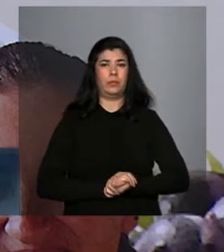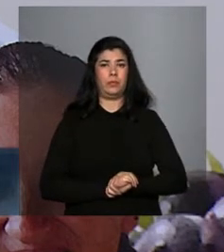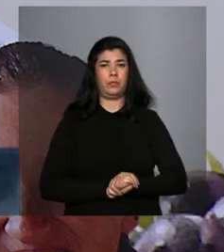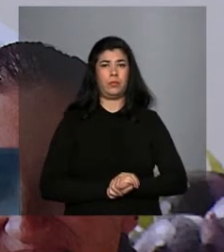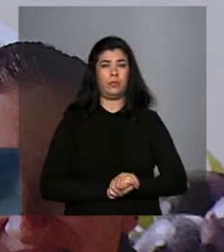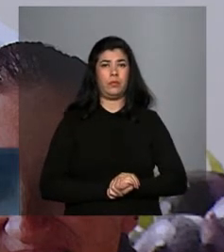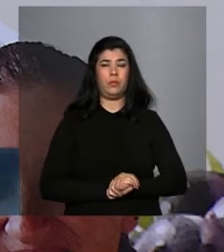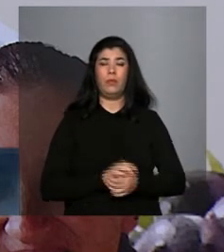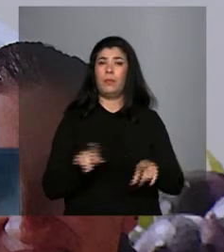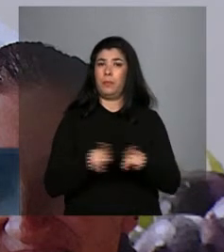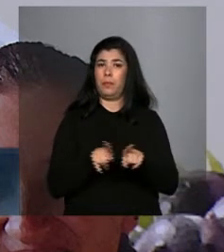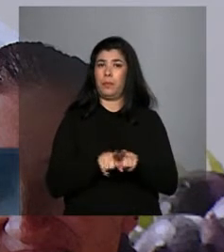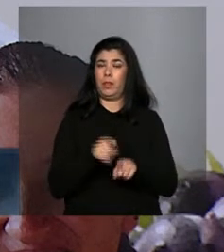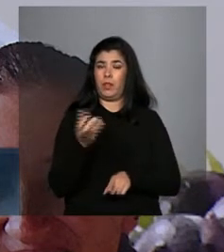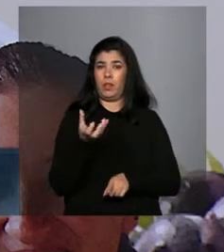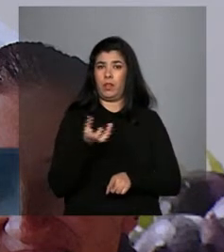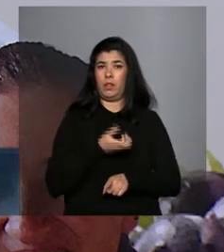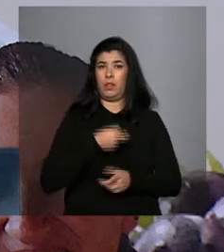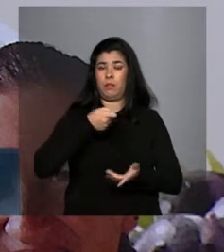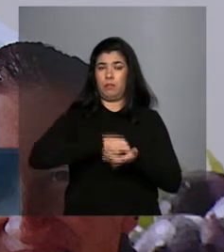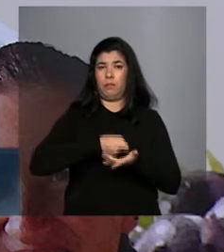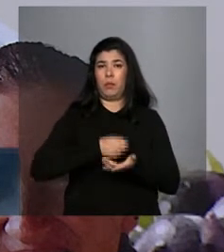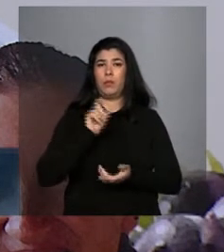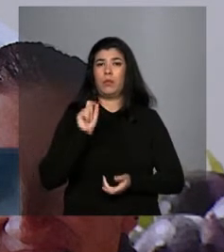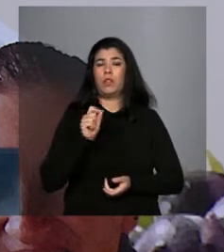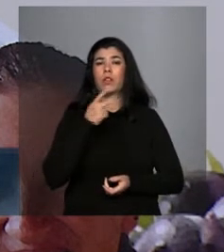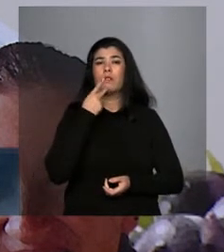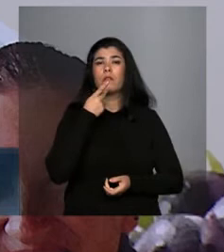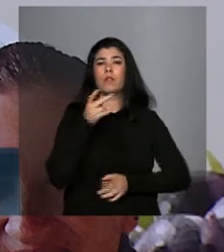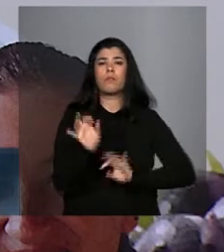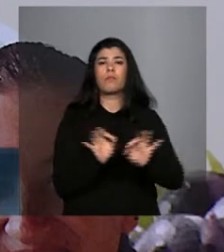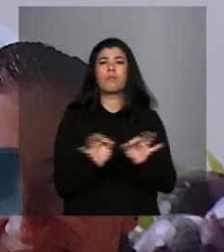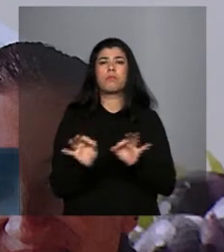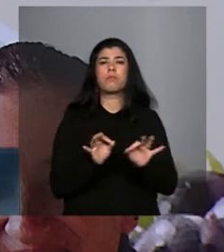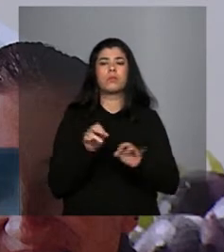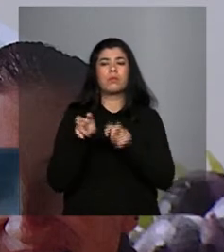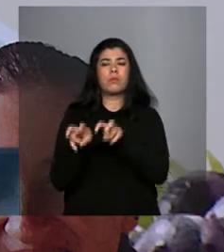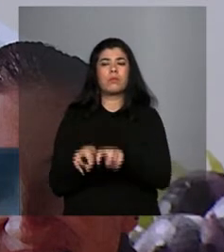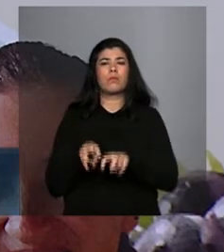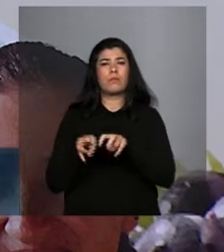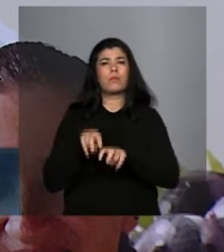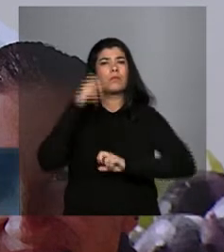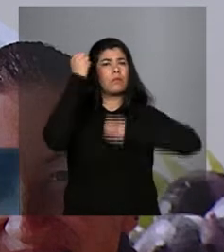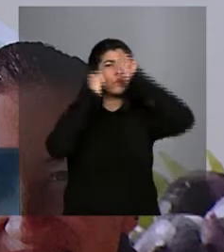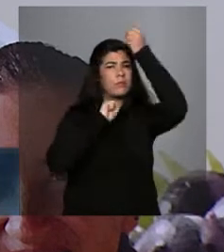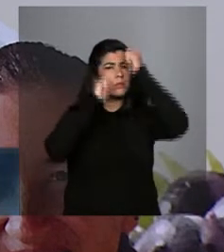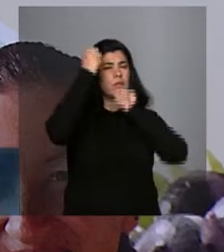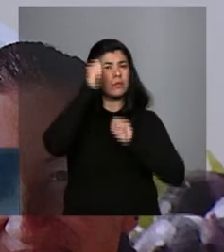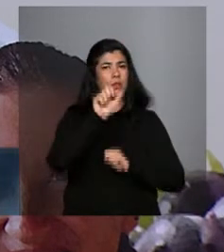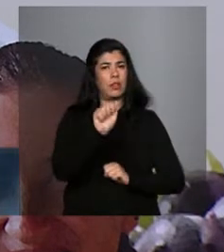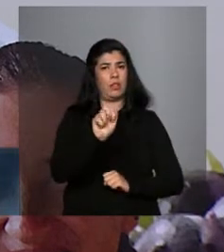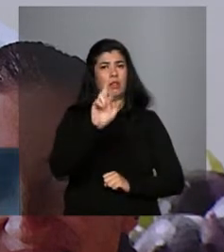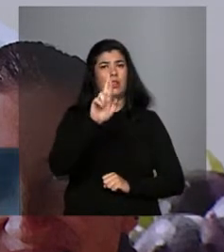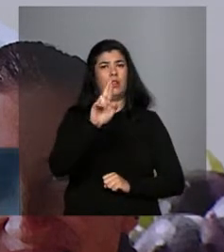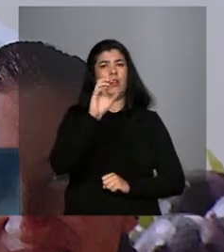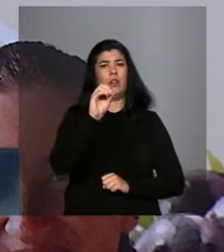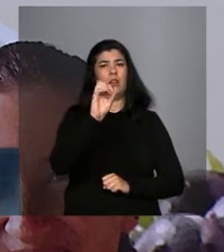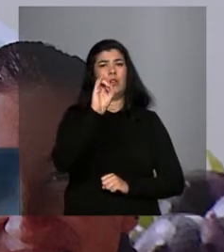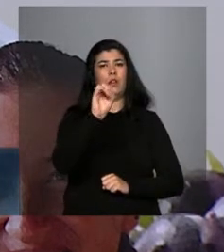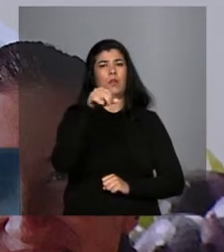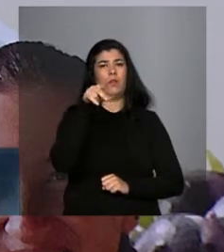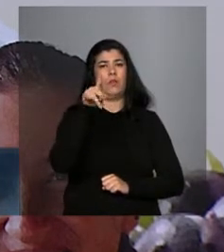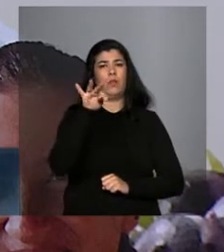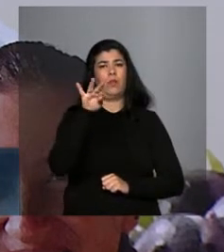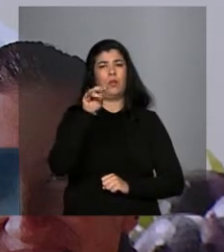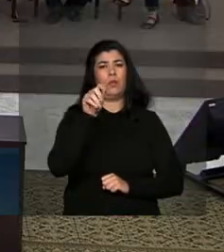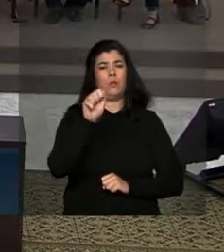Eu queria dizer que, no que se refere à agroindústria, uma demanda histórica se torna realidade a partir desse